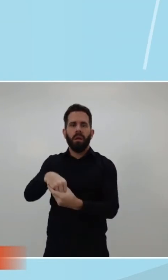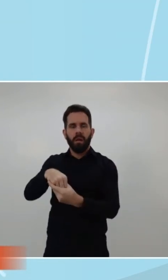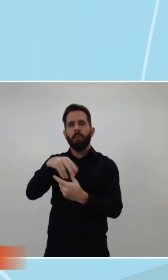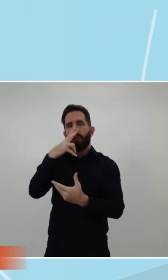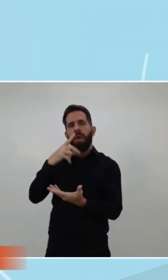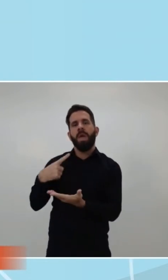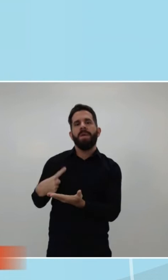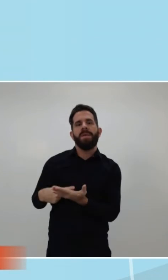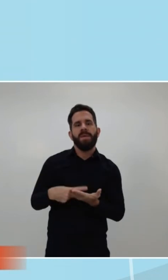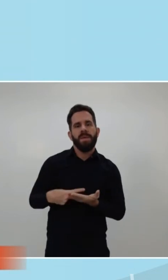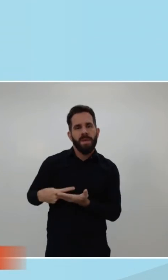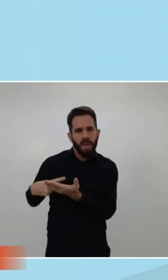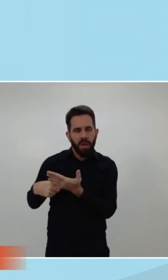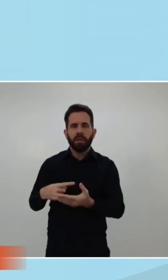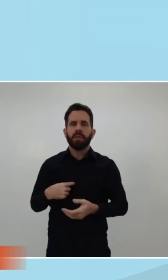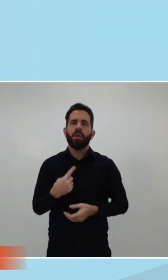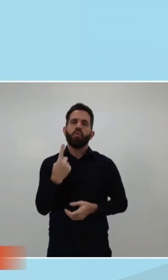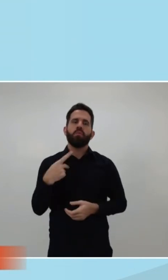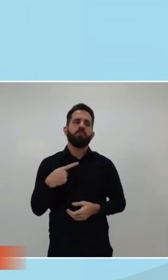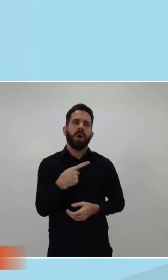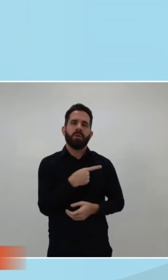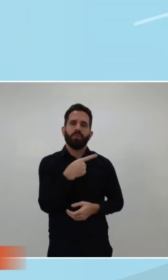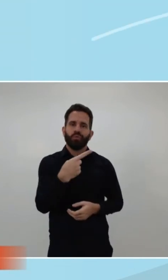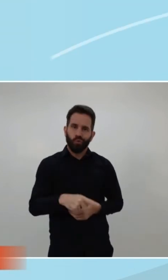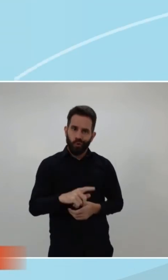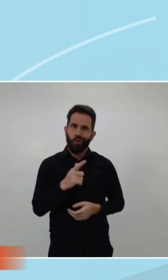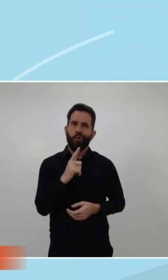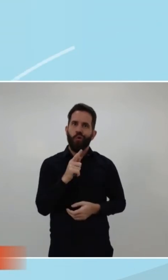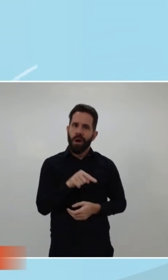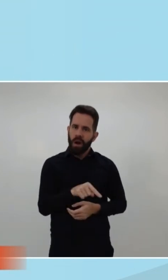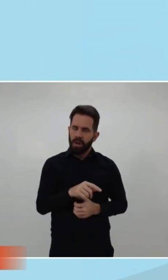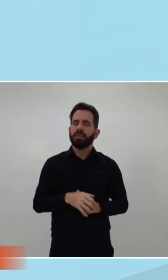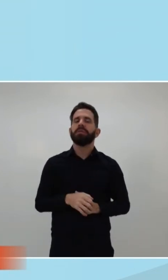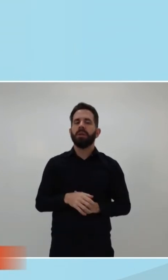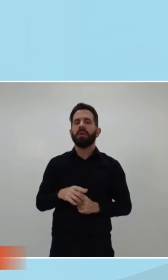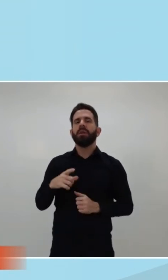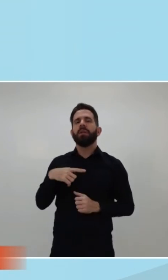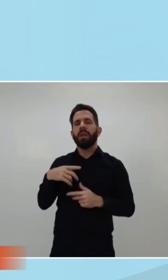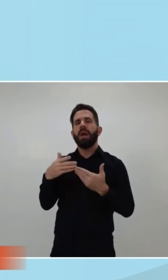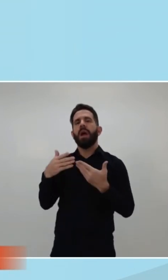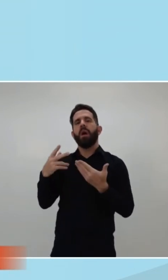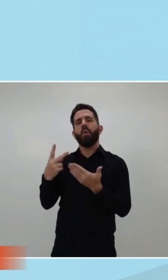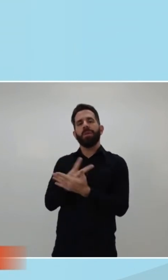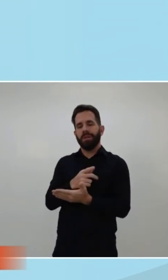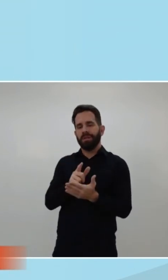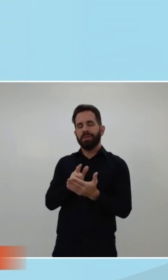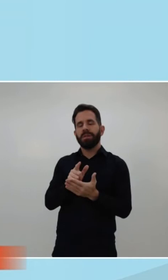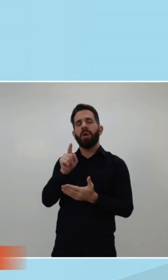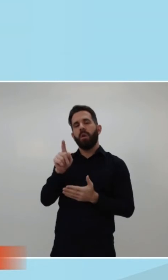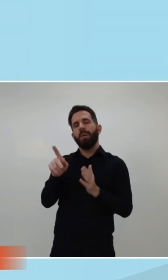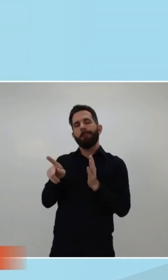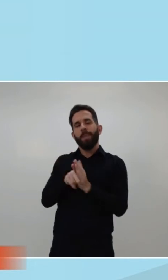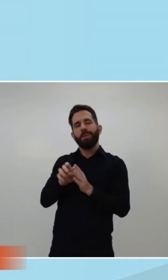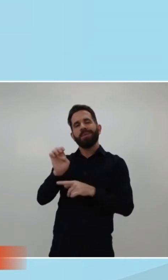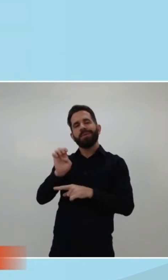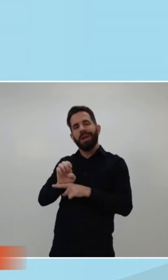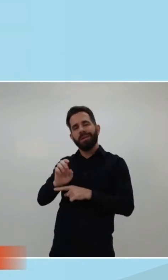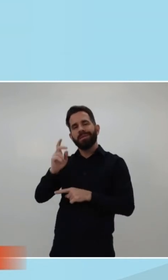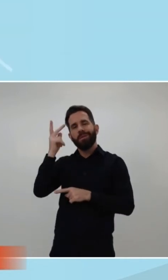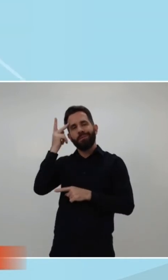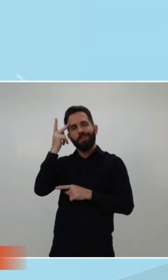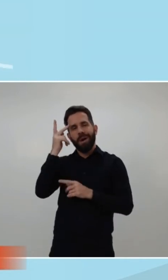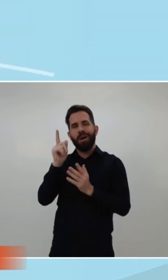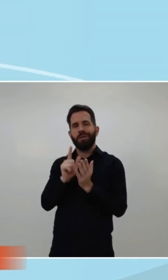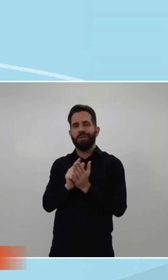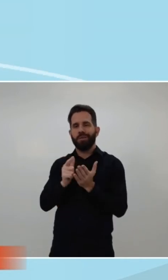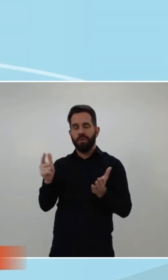aqui do estado de Goiás. E o inquérito foi aberto após o jornal O Estado de São Paulo revelar, em março desse ano, a